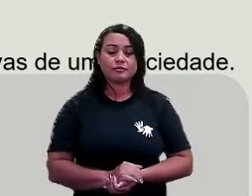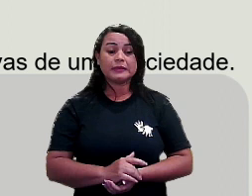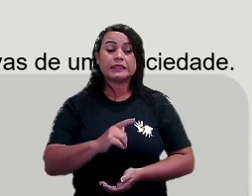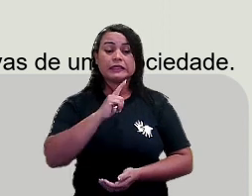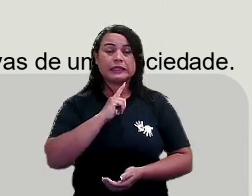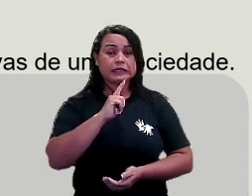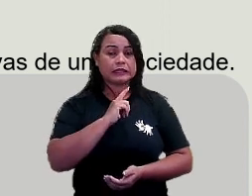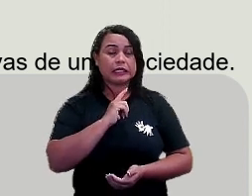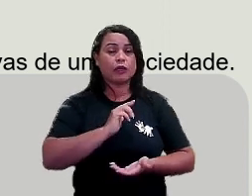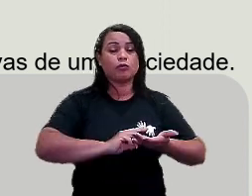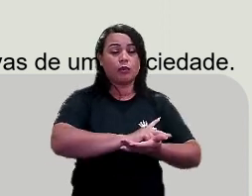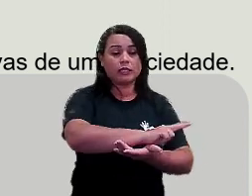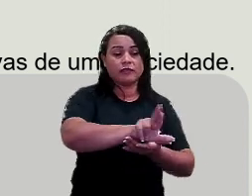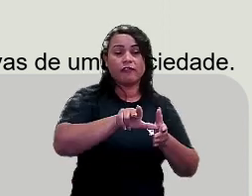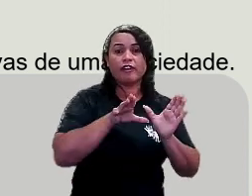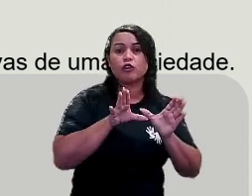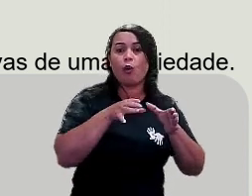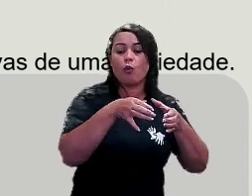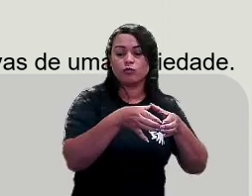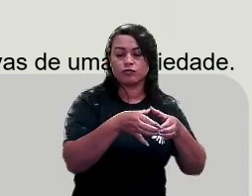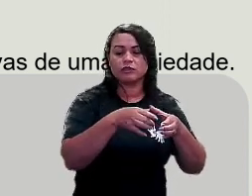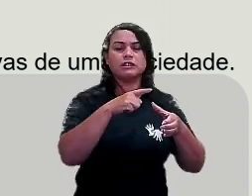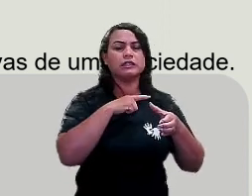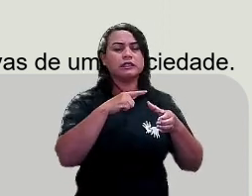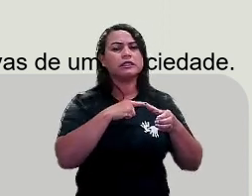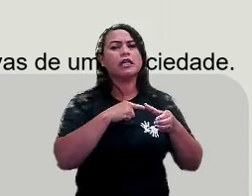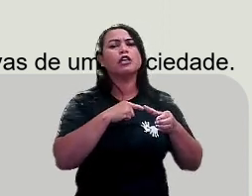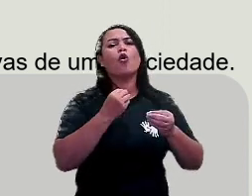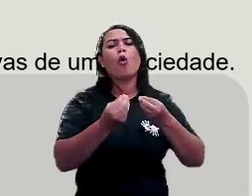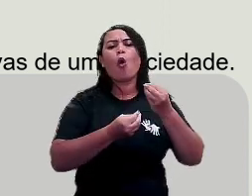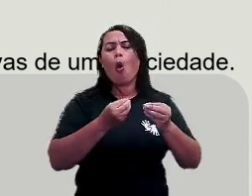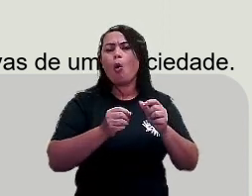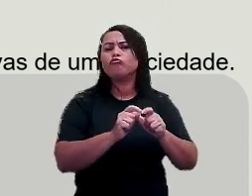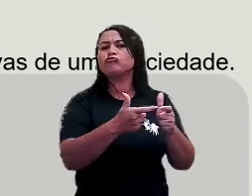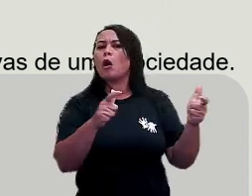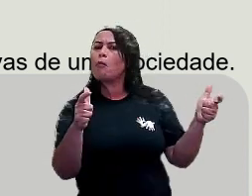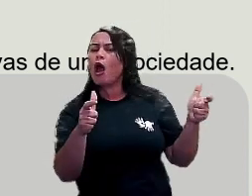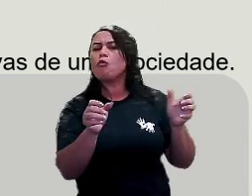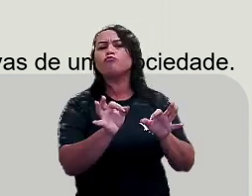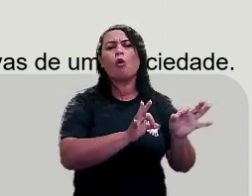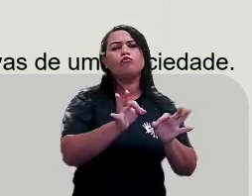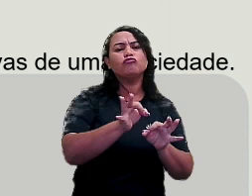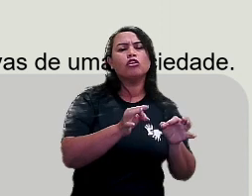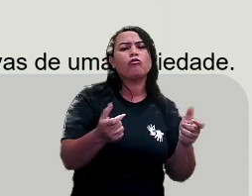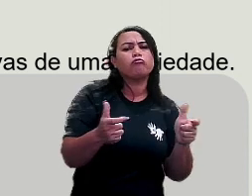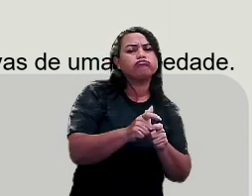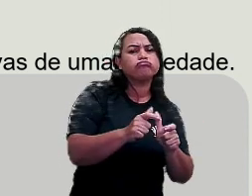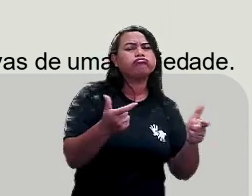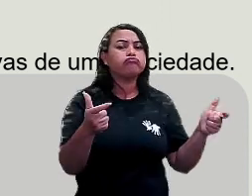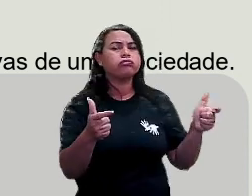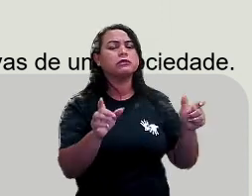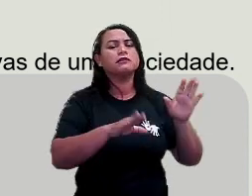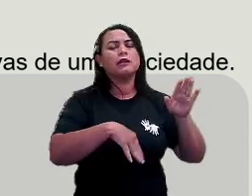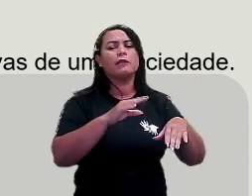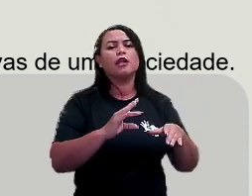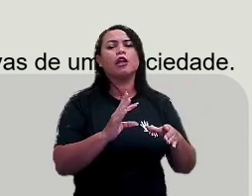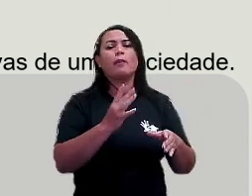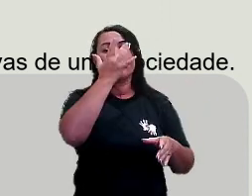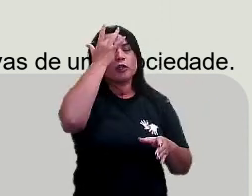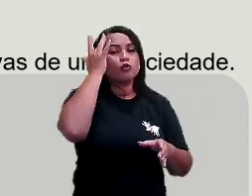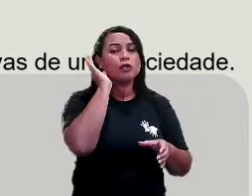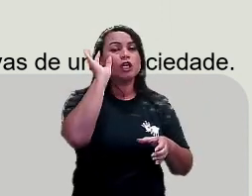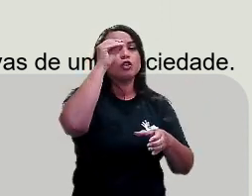As comunidades variam quanto ao tamanho e à organização, sendo um grupamento de pessoas que vivem dentro de uma mesma